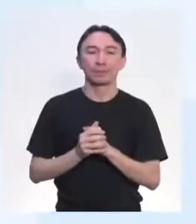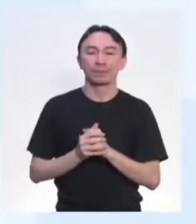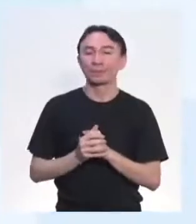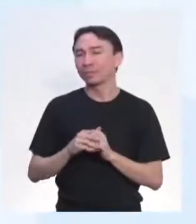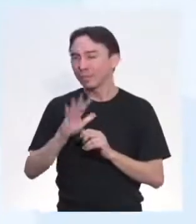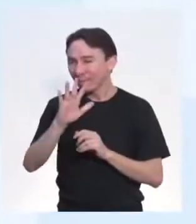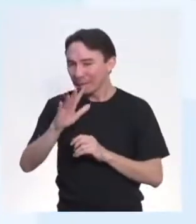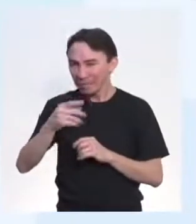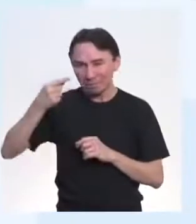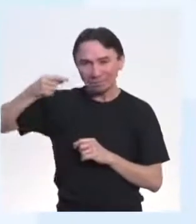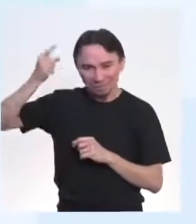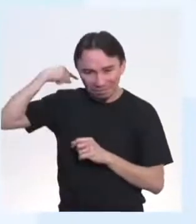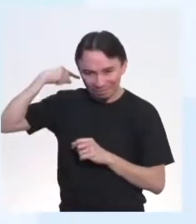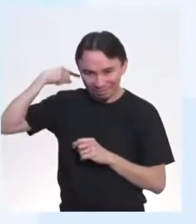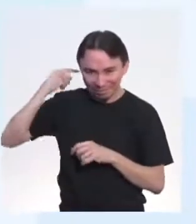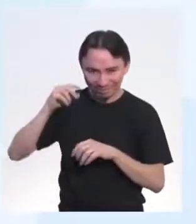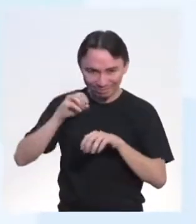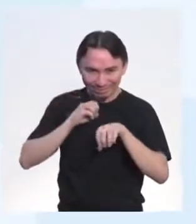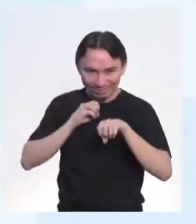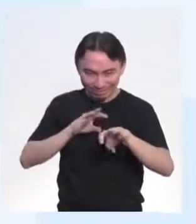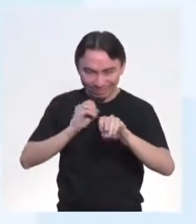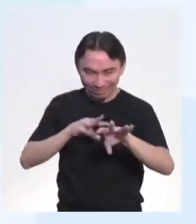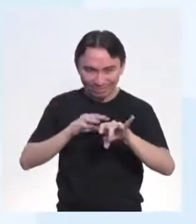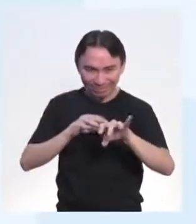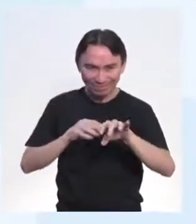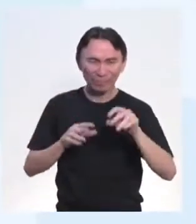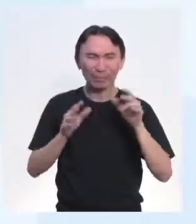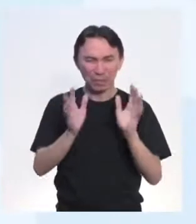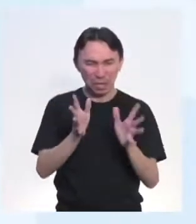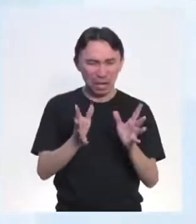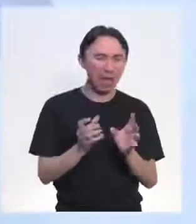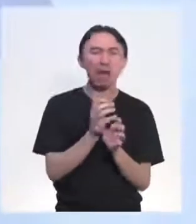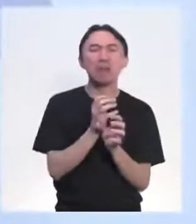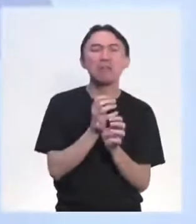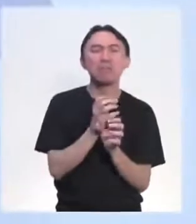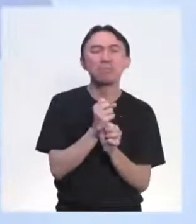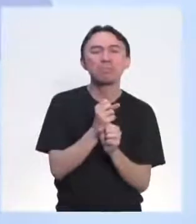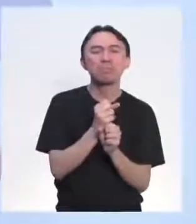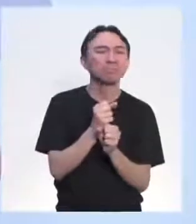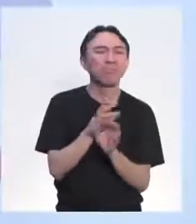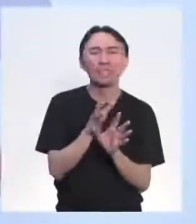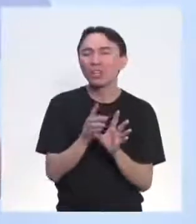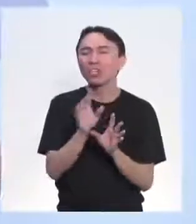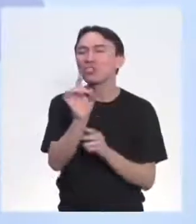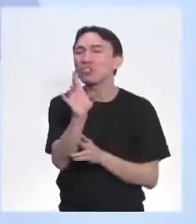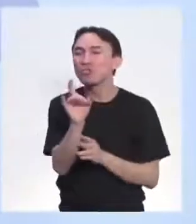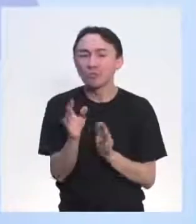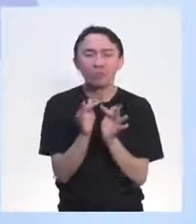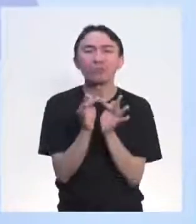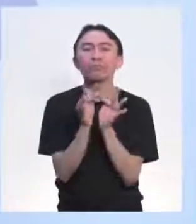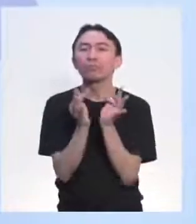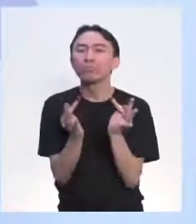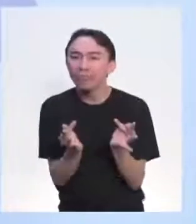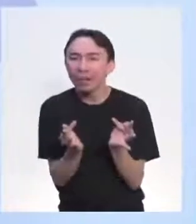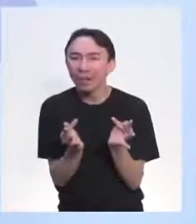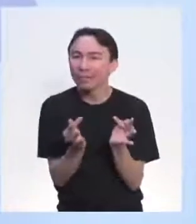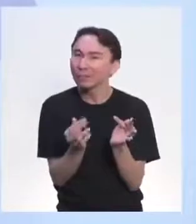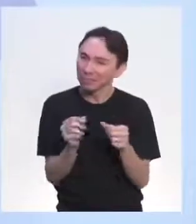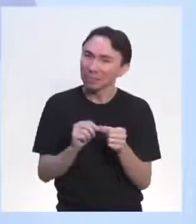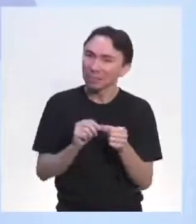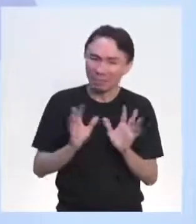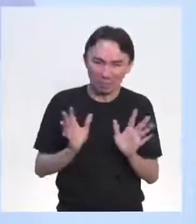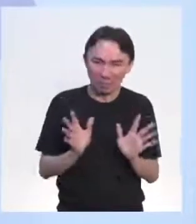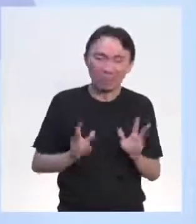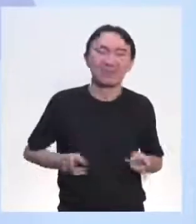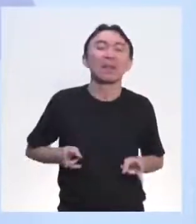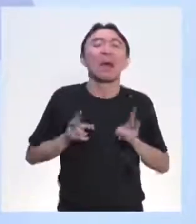Até na aula passada, a gente já fazia esse tipo de continha com as simplificações. Então, eu vou